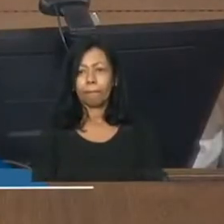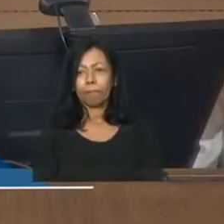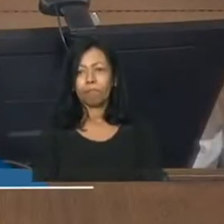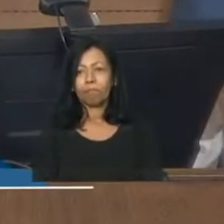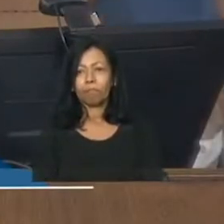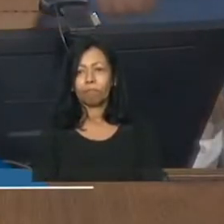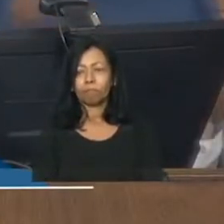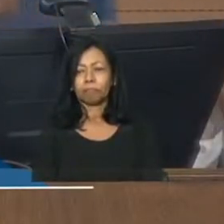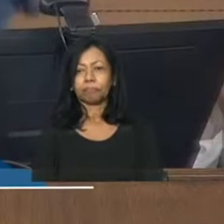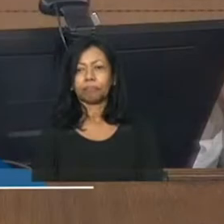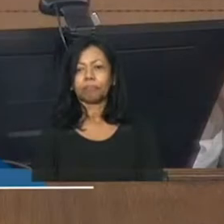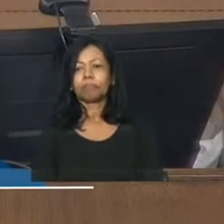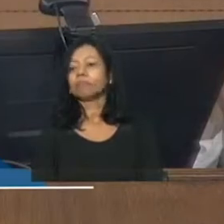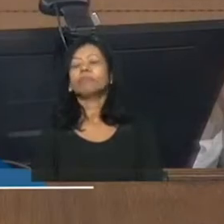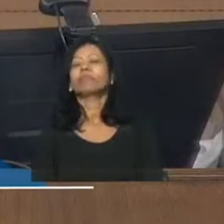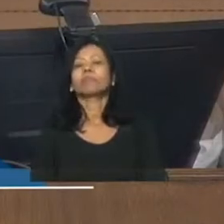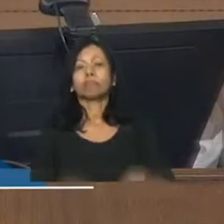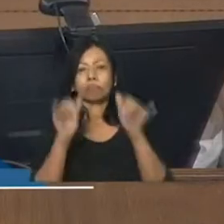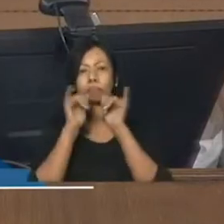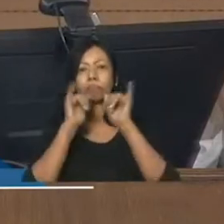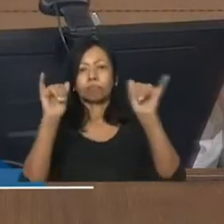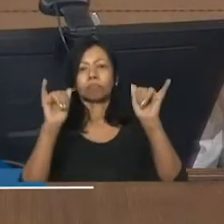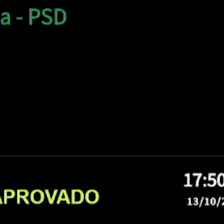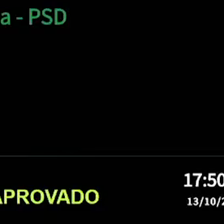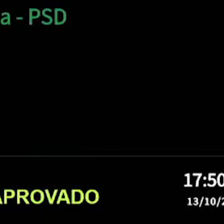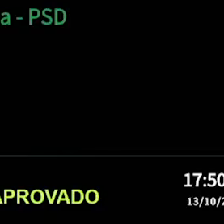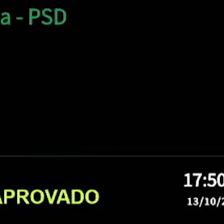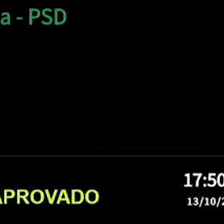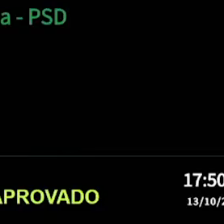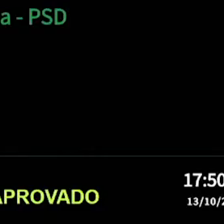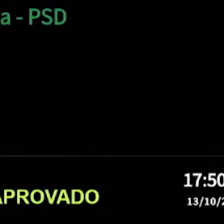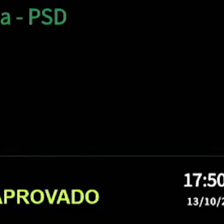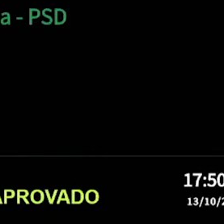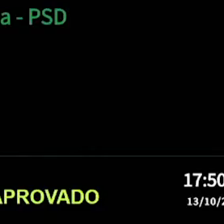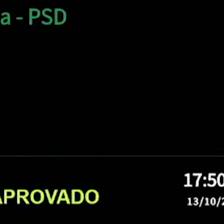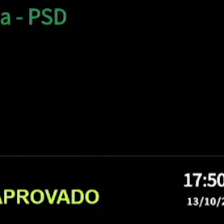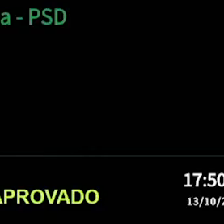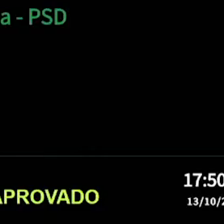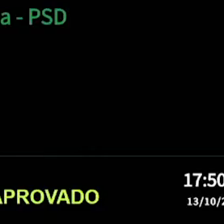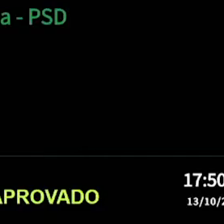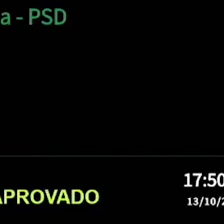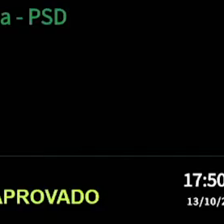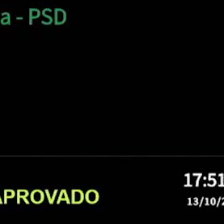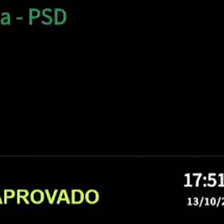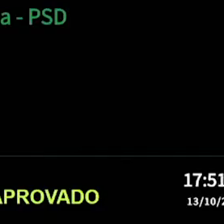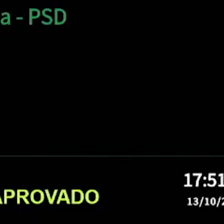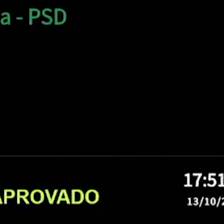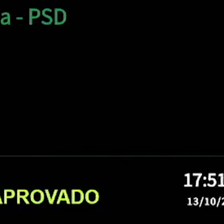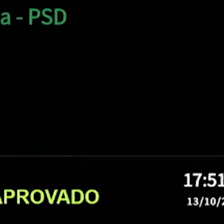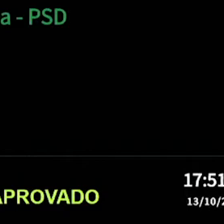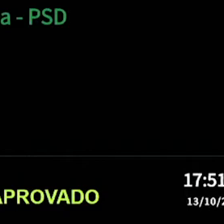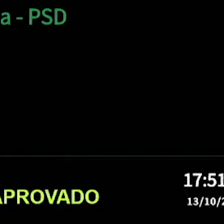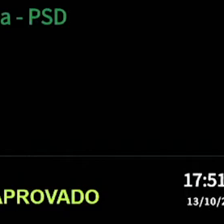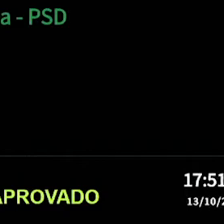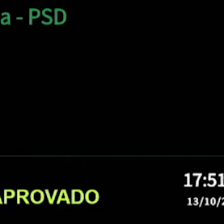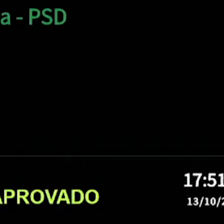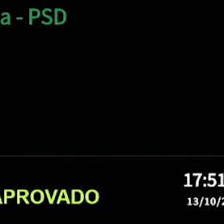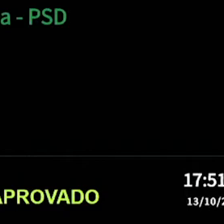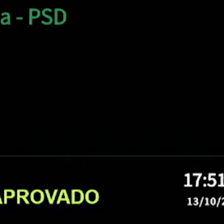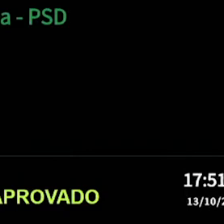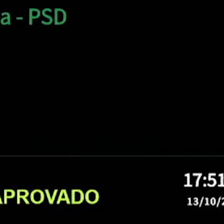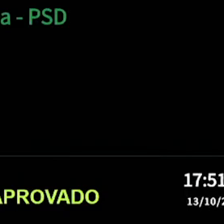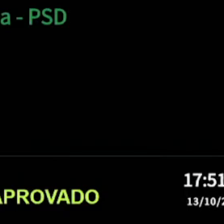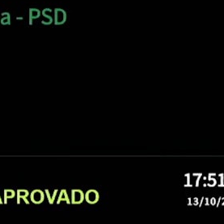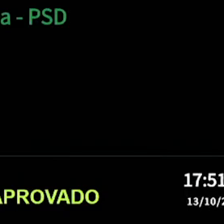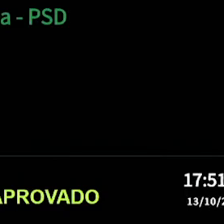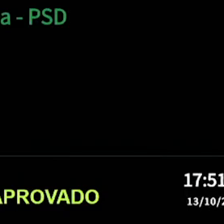Na ordem do dia, três projetos estavam na pauta: o programa Roda Cubatão, da Secretaria Municipal de